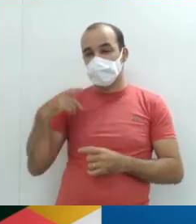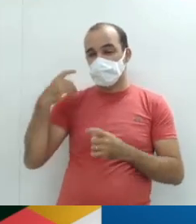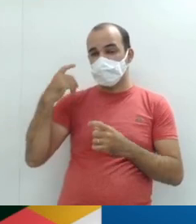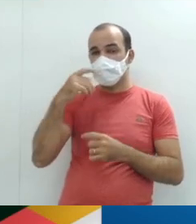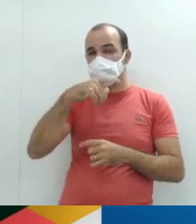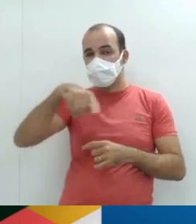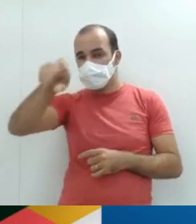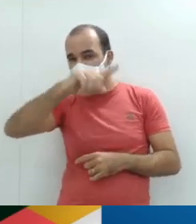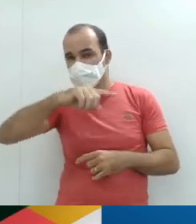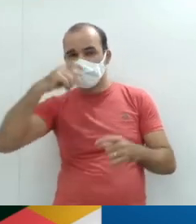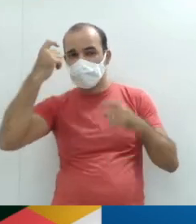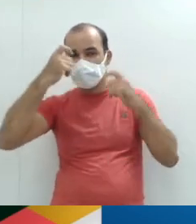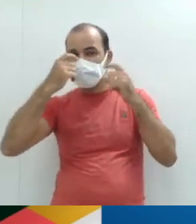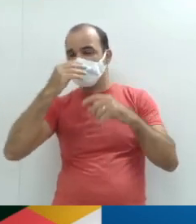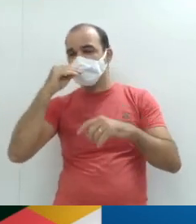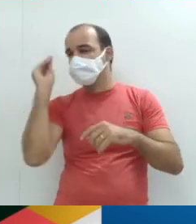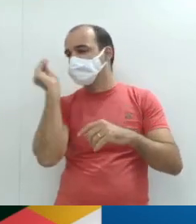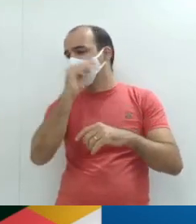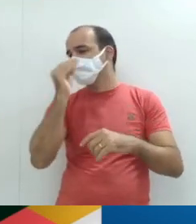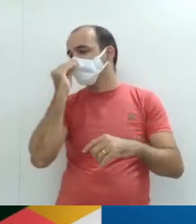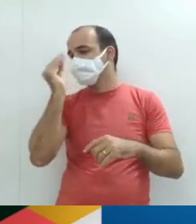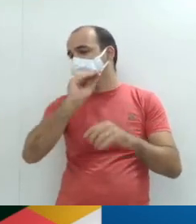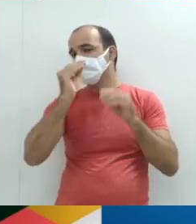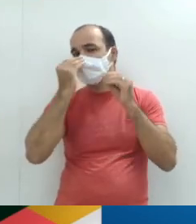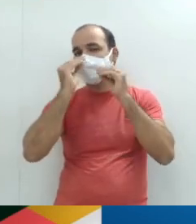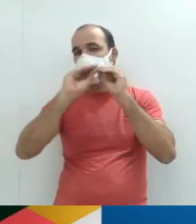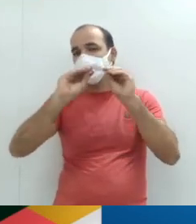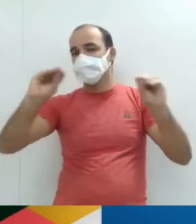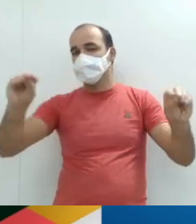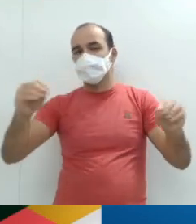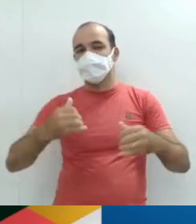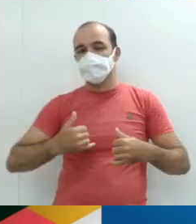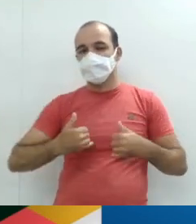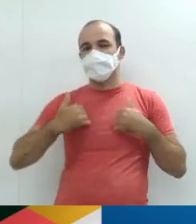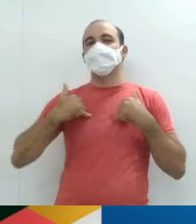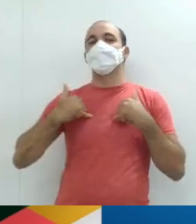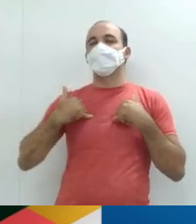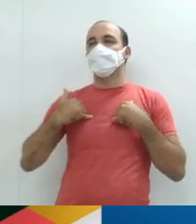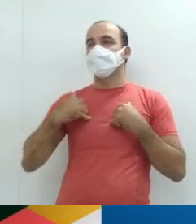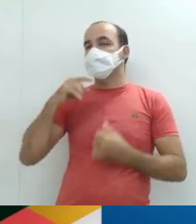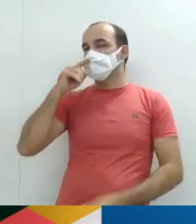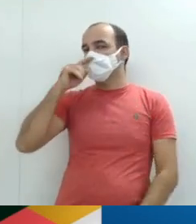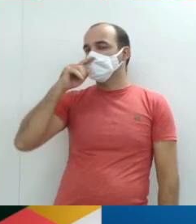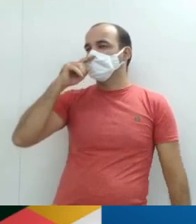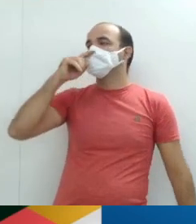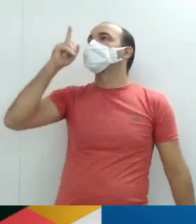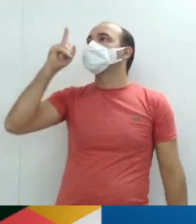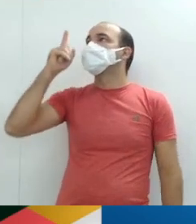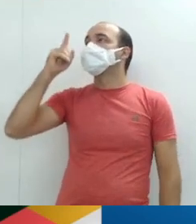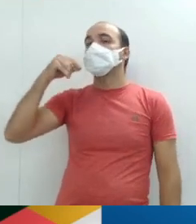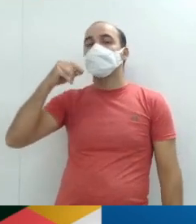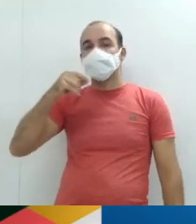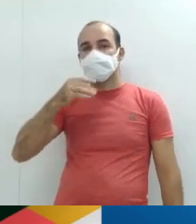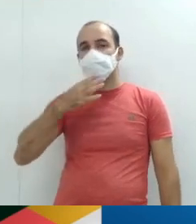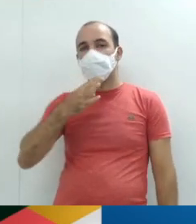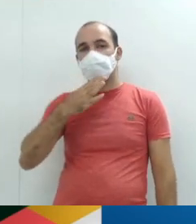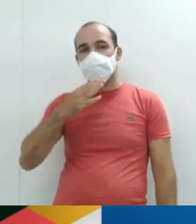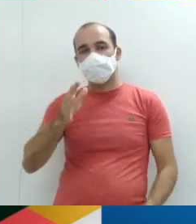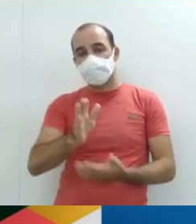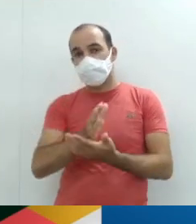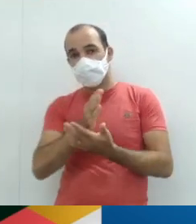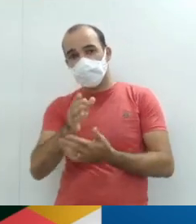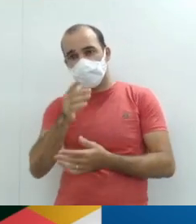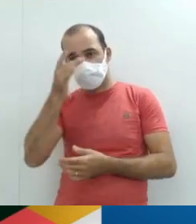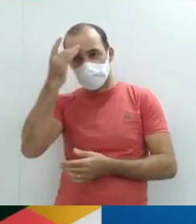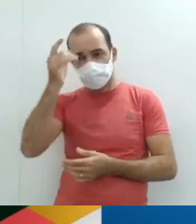os outros, que isso a gente chama de egoísmo. Você conhece alguém assim, egoísta? Você conhece pessoas que não se